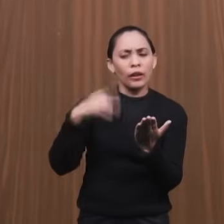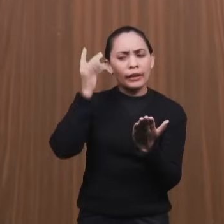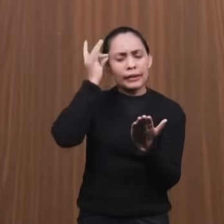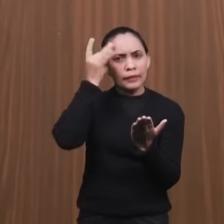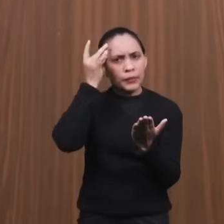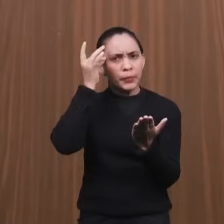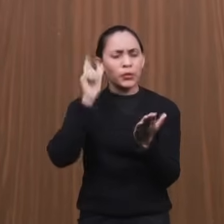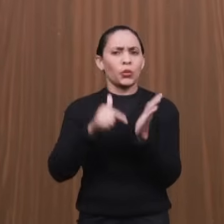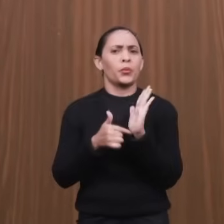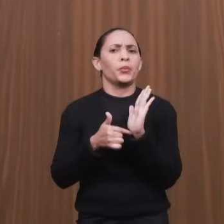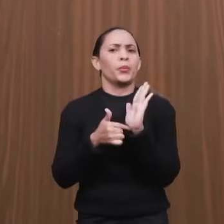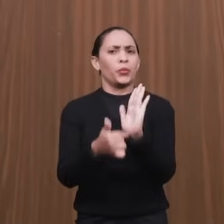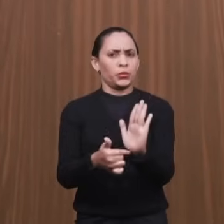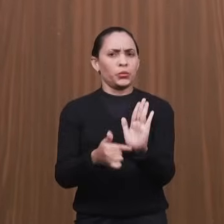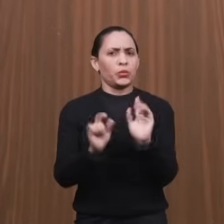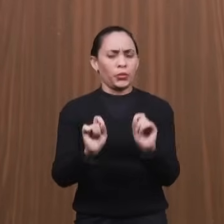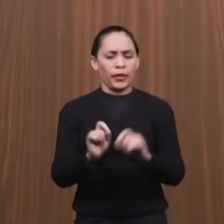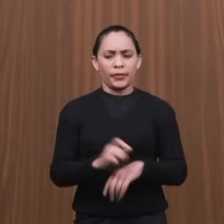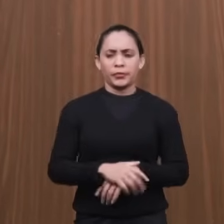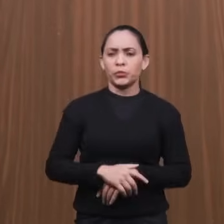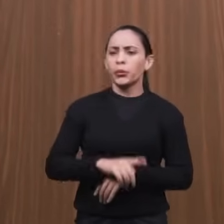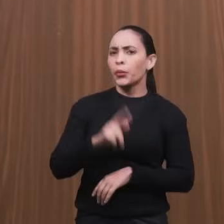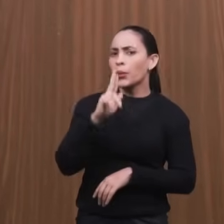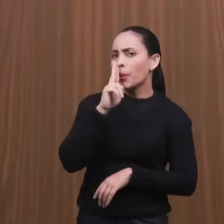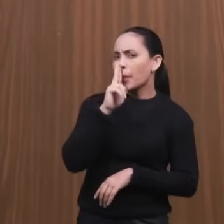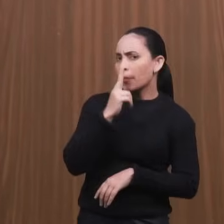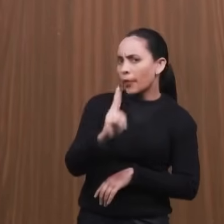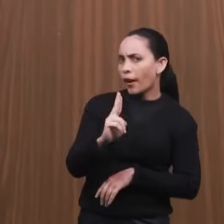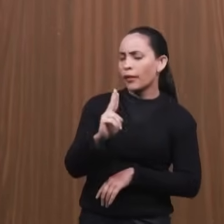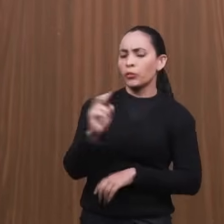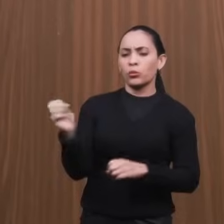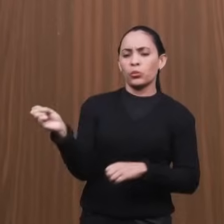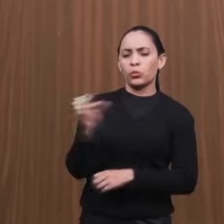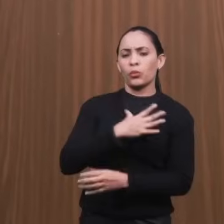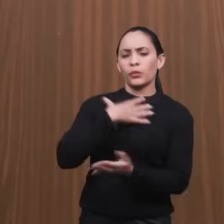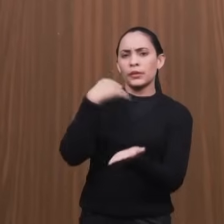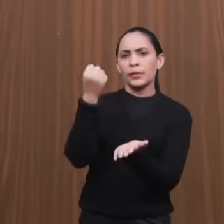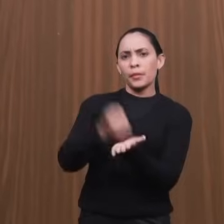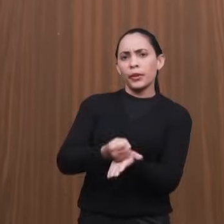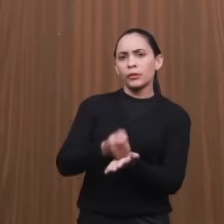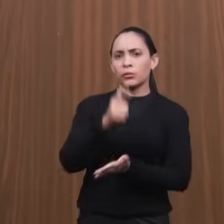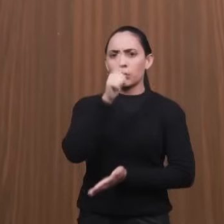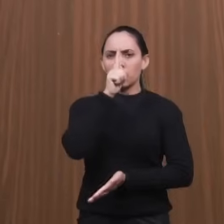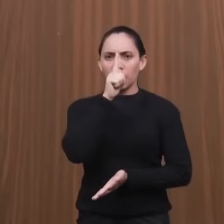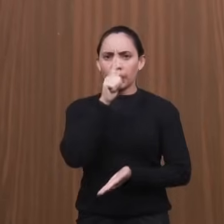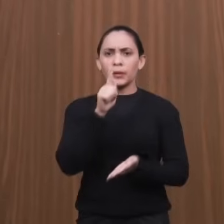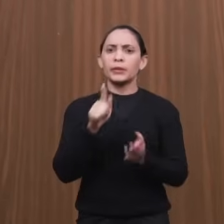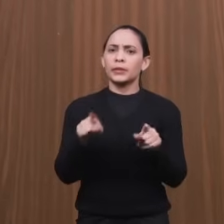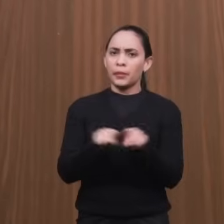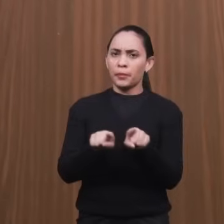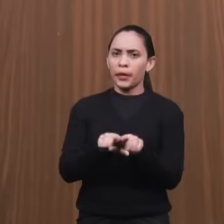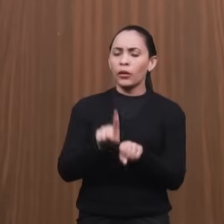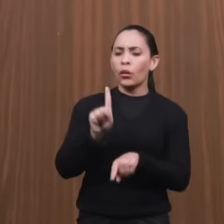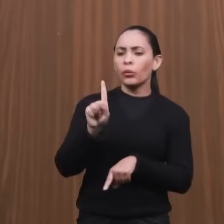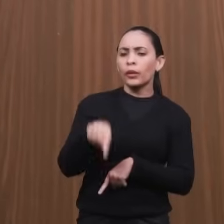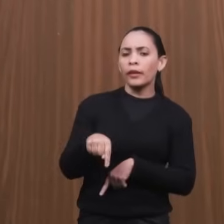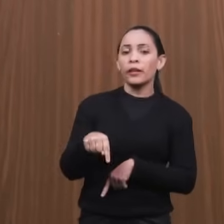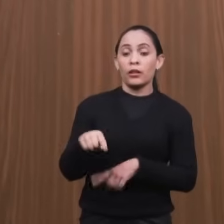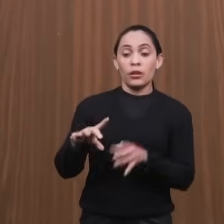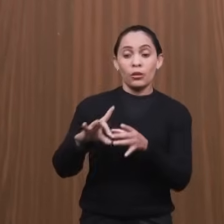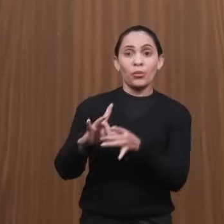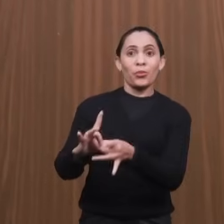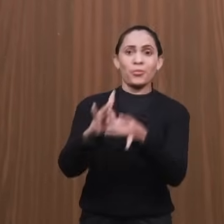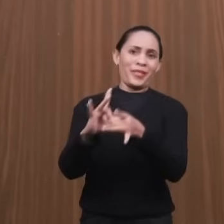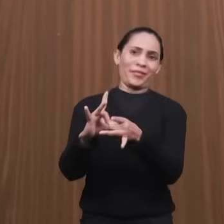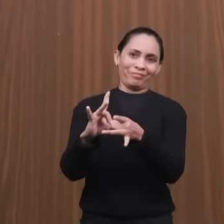no original hebraico, ou no caso do Novo Testamento grego, é em comunhão.